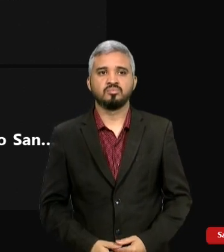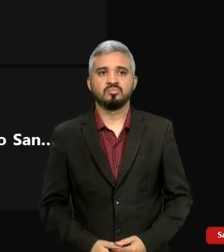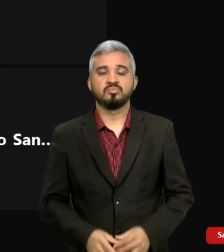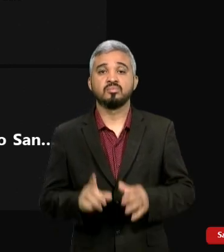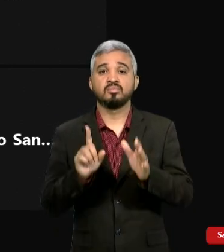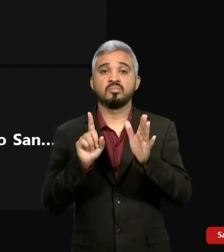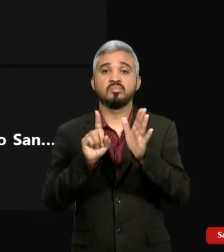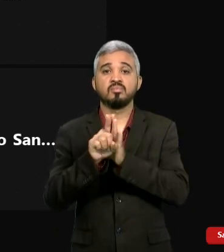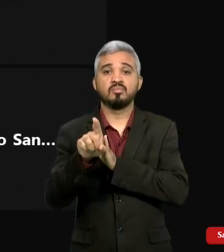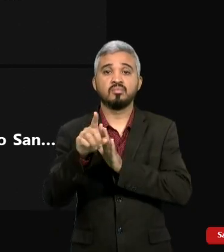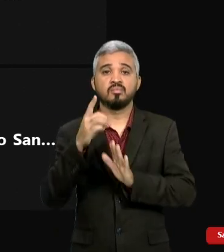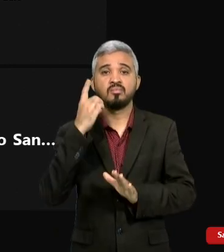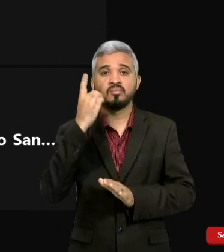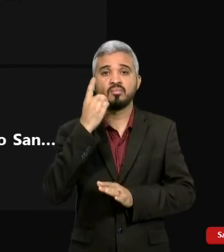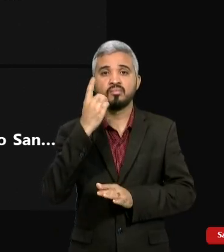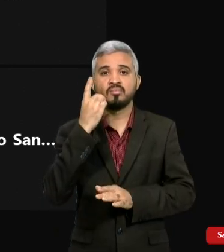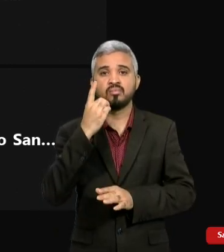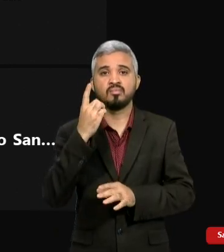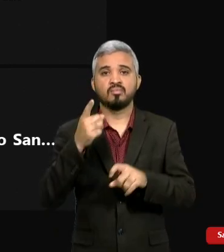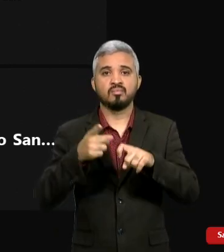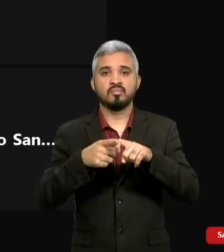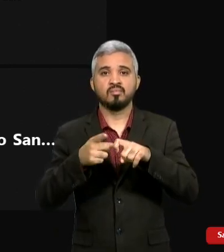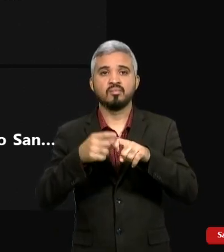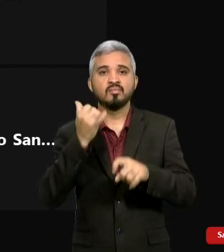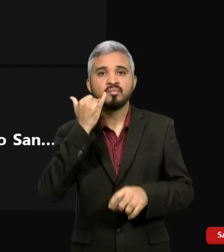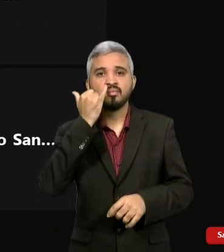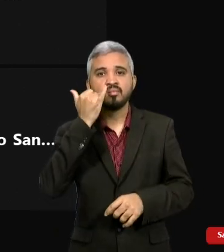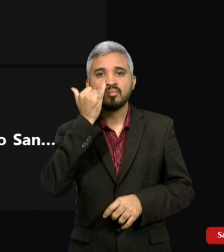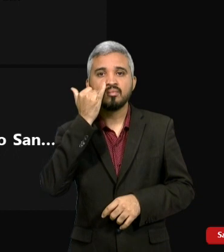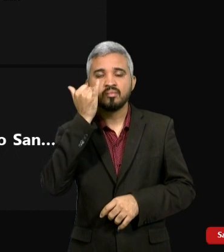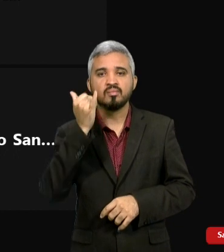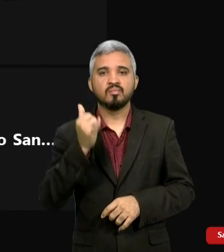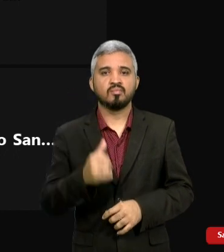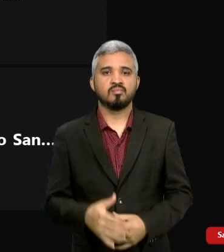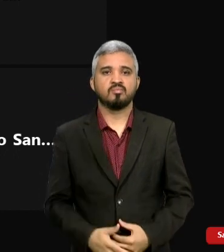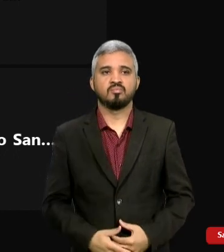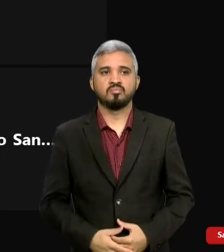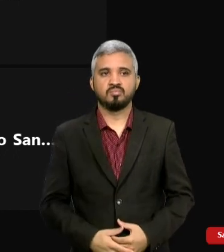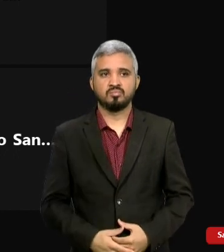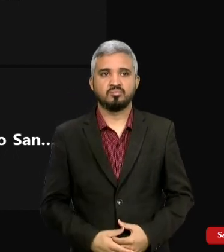Como vota o deputado doutor Iglésio?